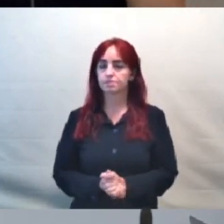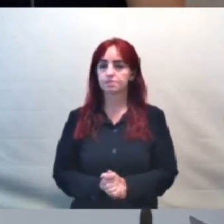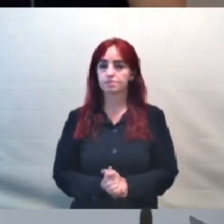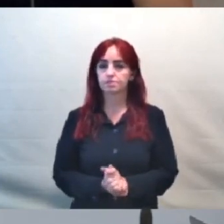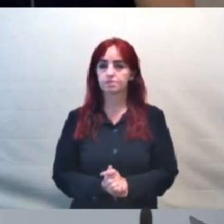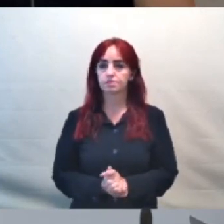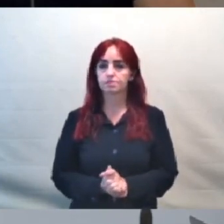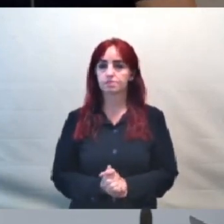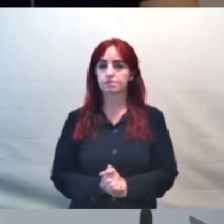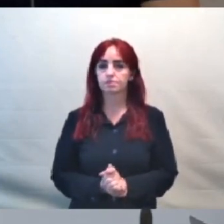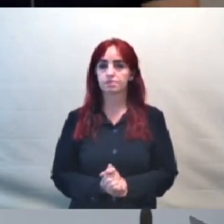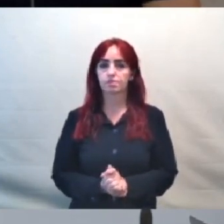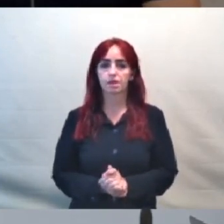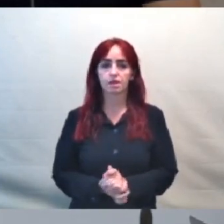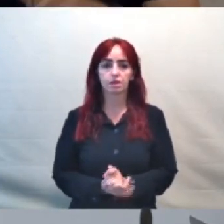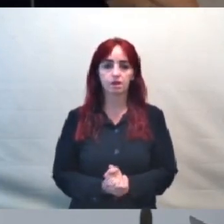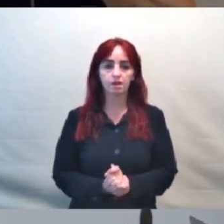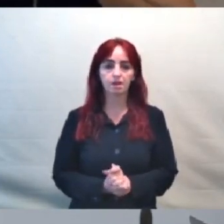Obrigado, senhor.